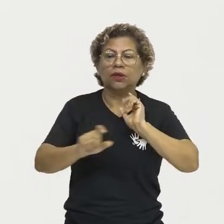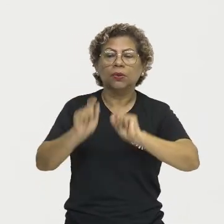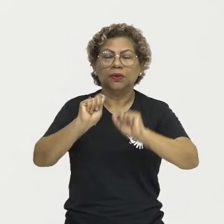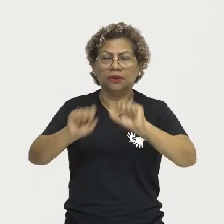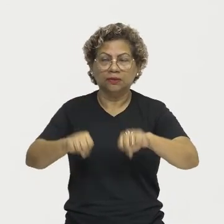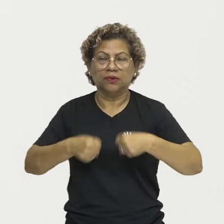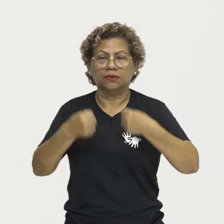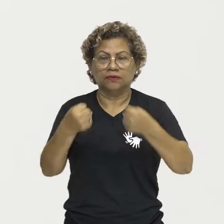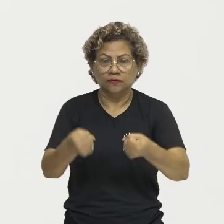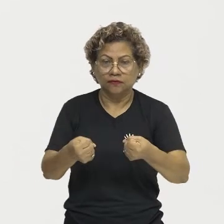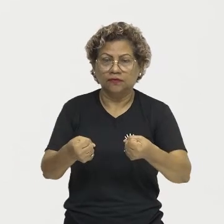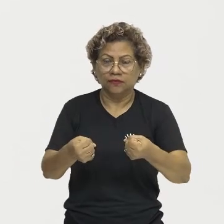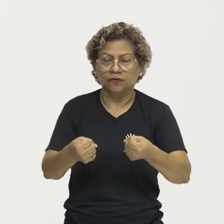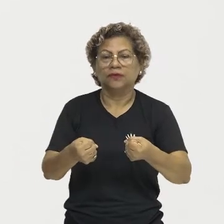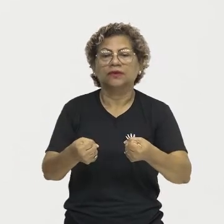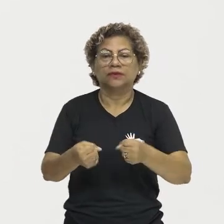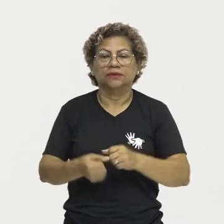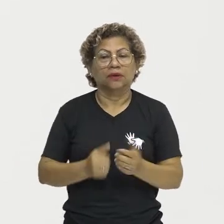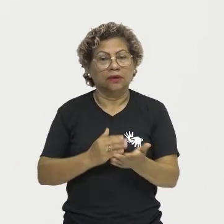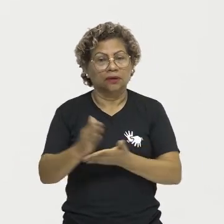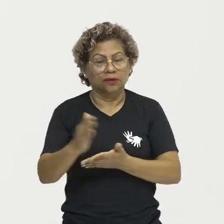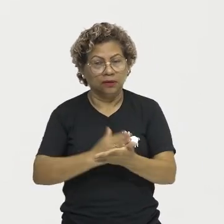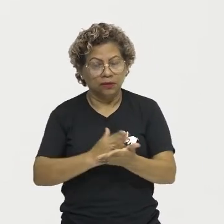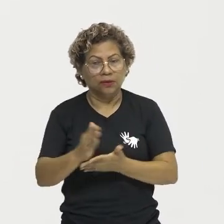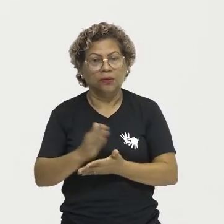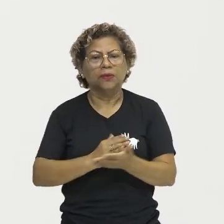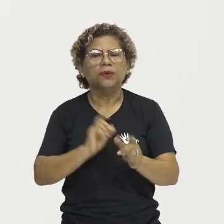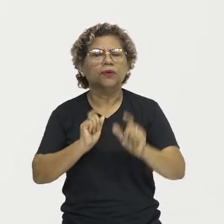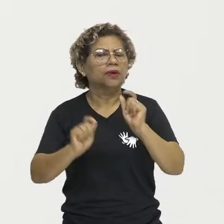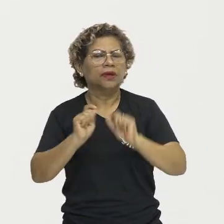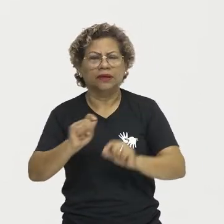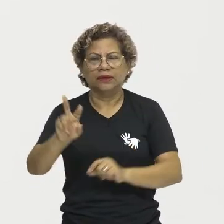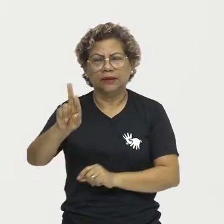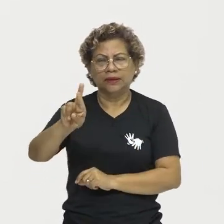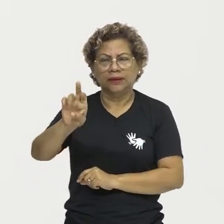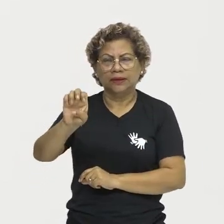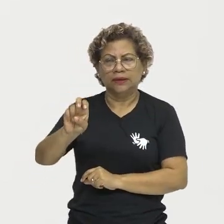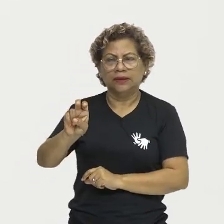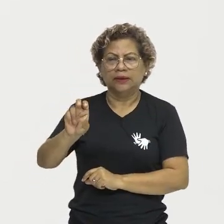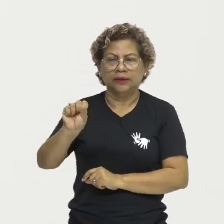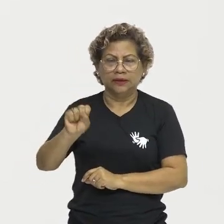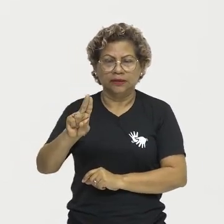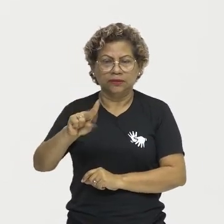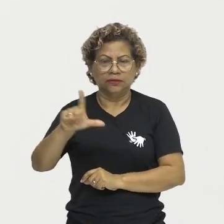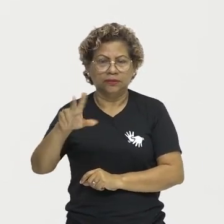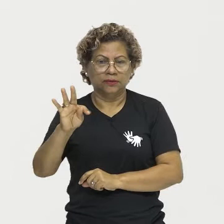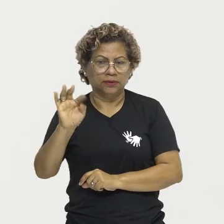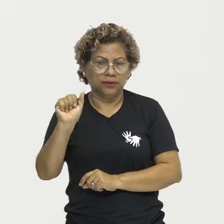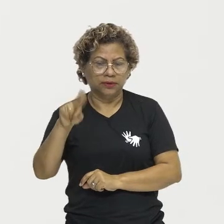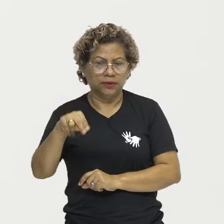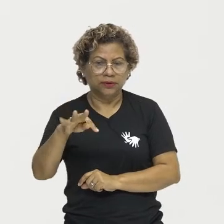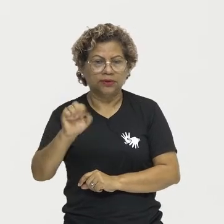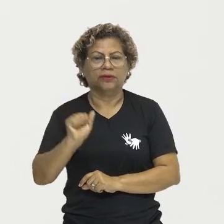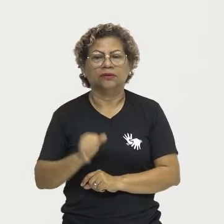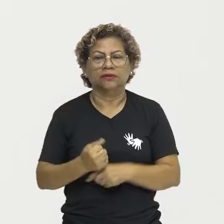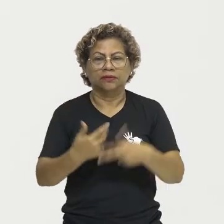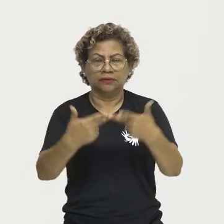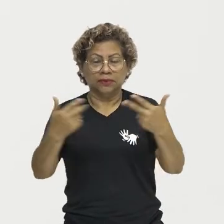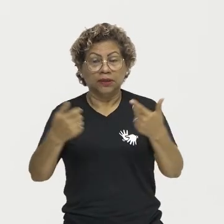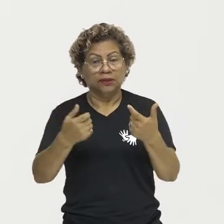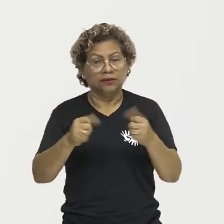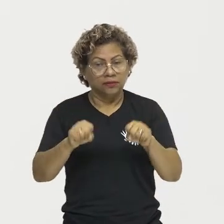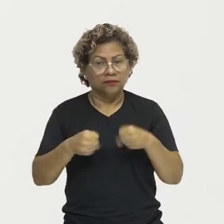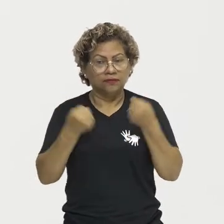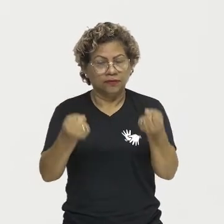resultante. Em algumas situações, é possível que o mesmo corpo seja sujeito à ação de várias forças. Foi o caso que a gente